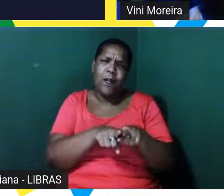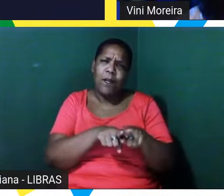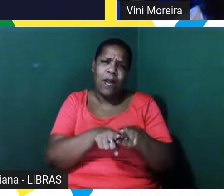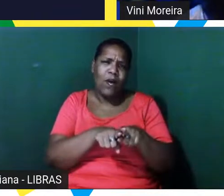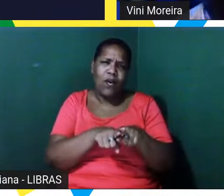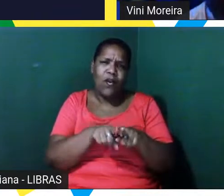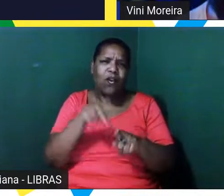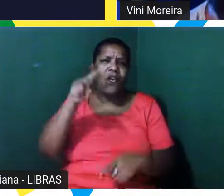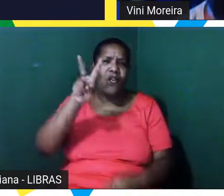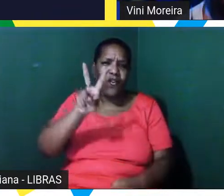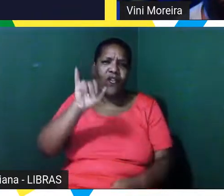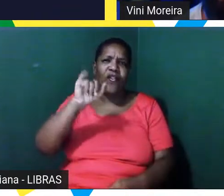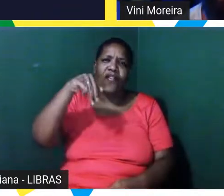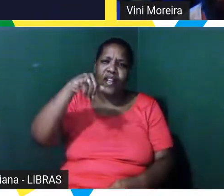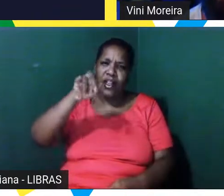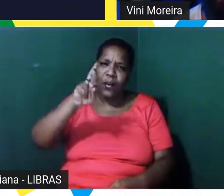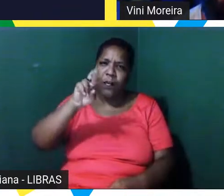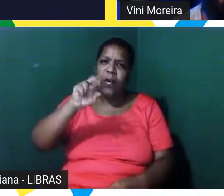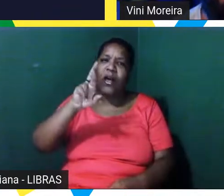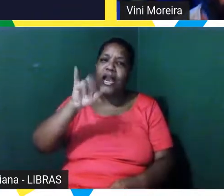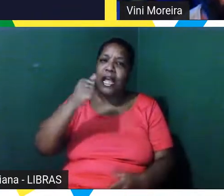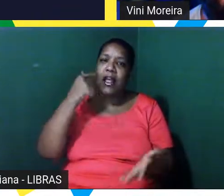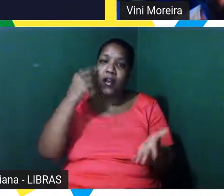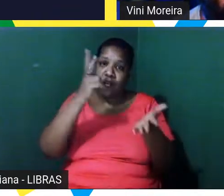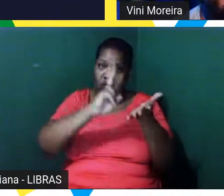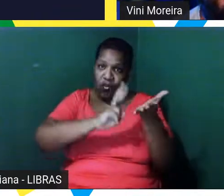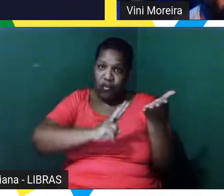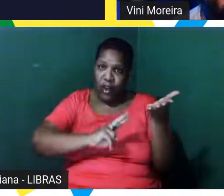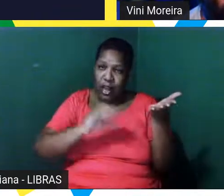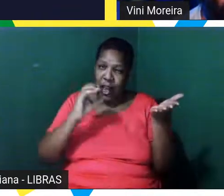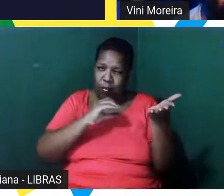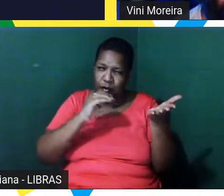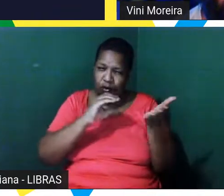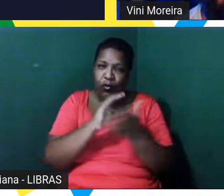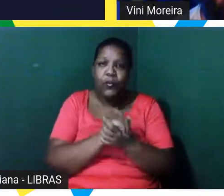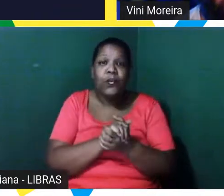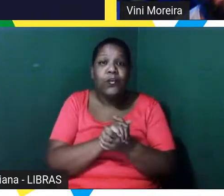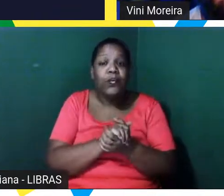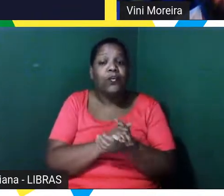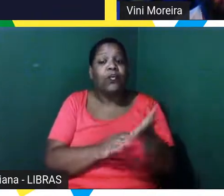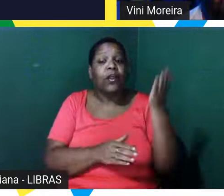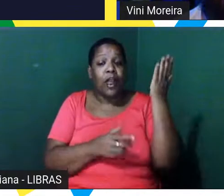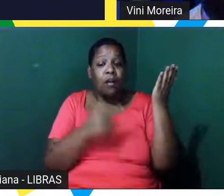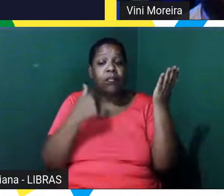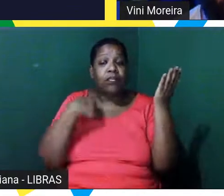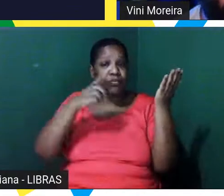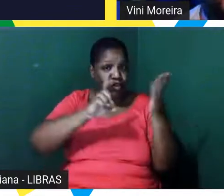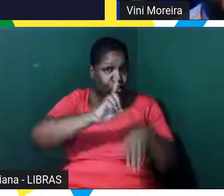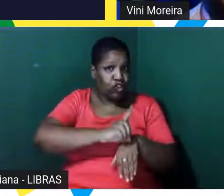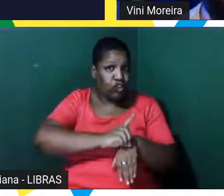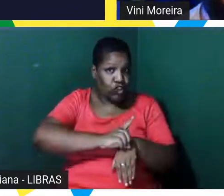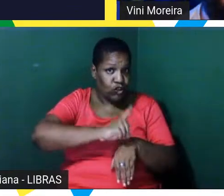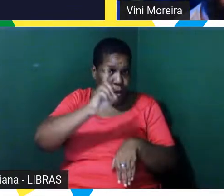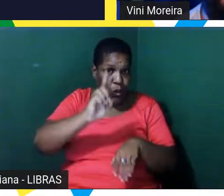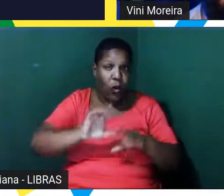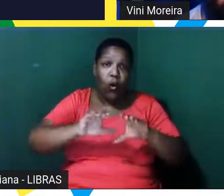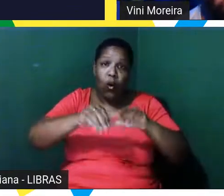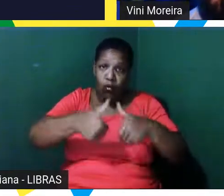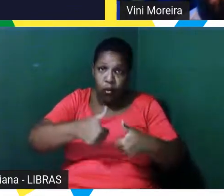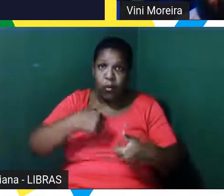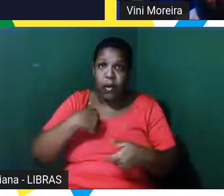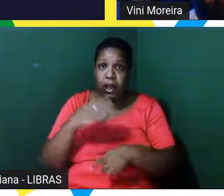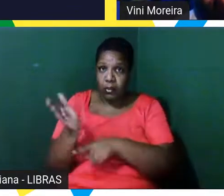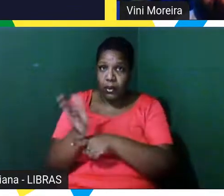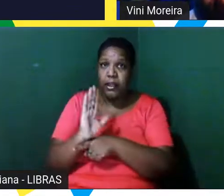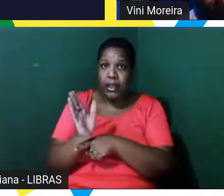é uma pequena biografia aqui do Vinho Oi Bina diretor formado em cinema